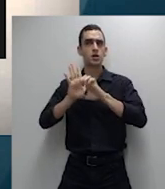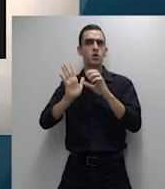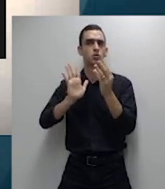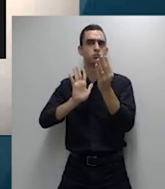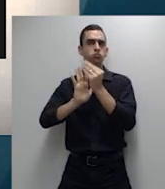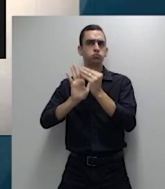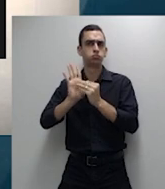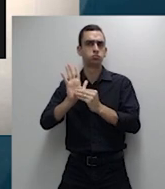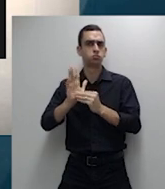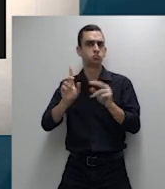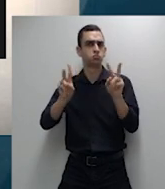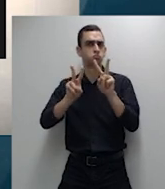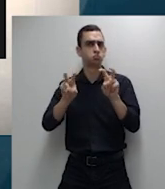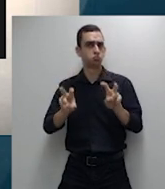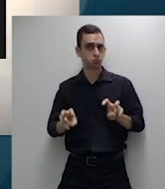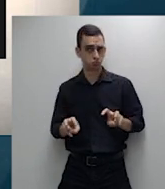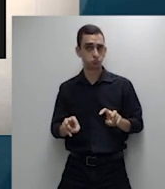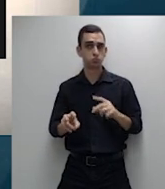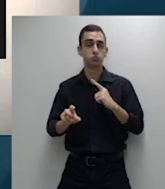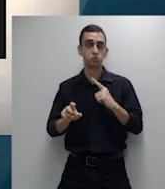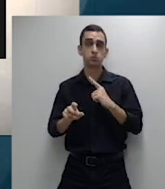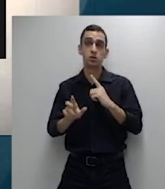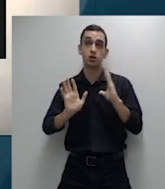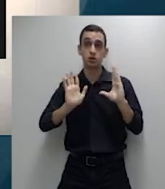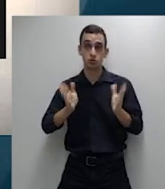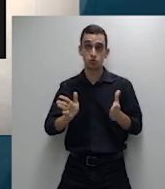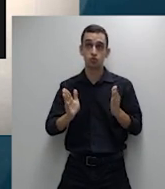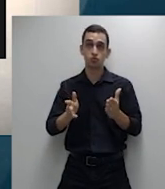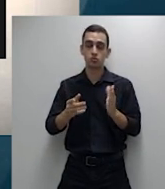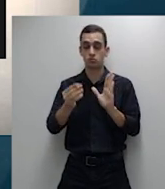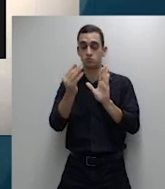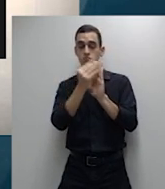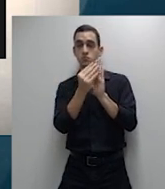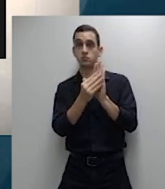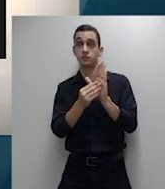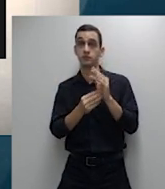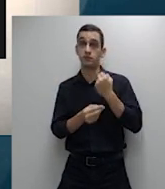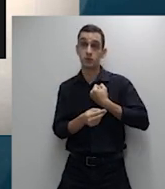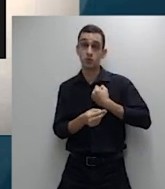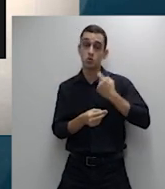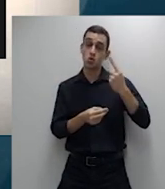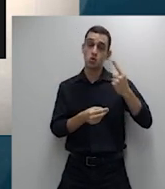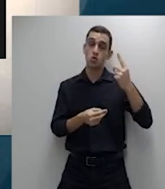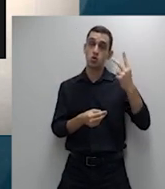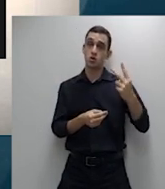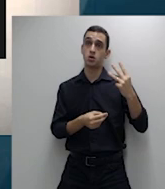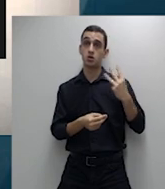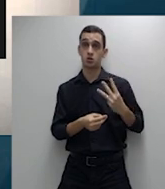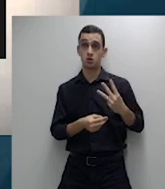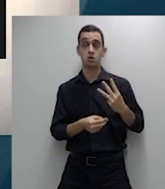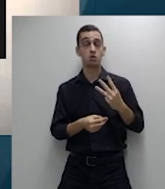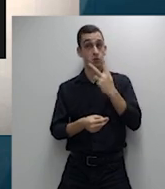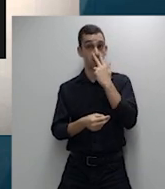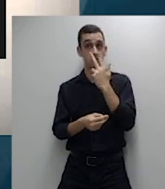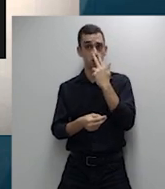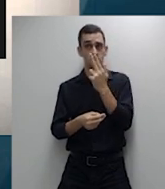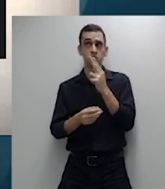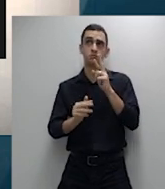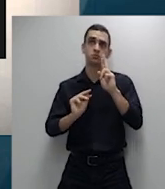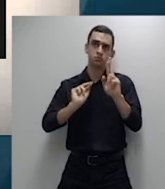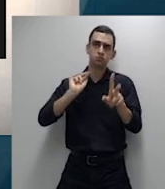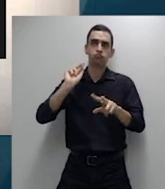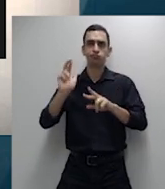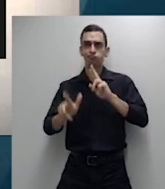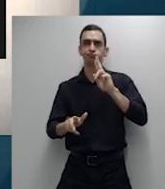descompasso entre e as questões formuladas na etapa de cursiva sempre descompasso com